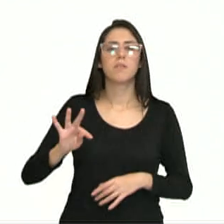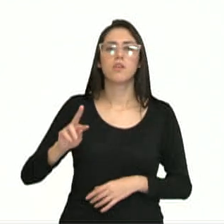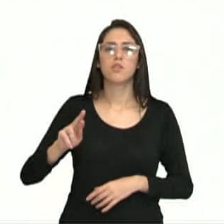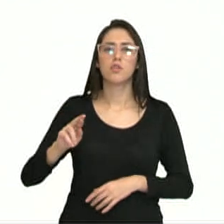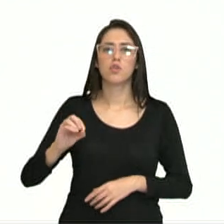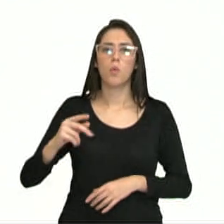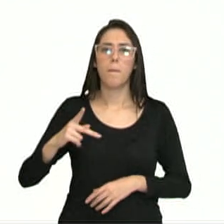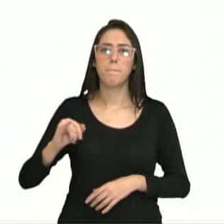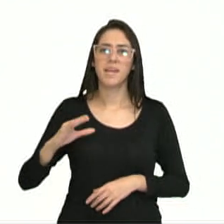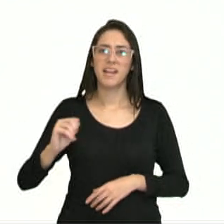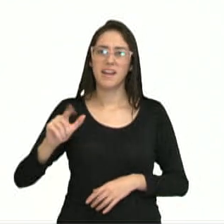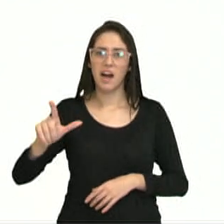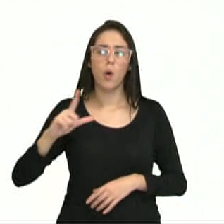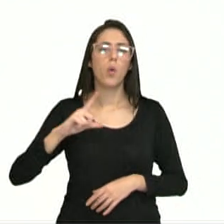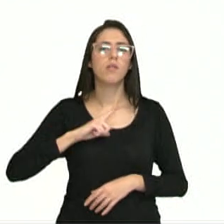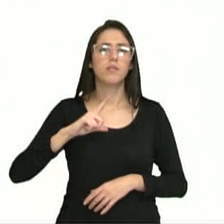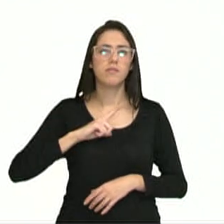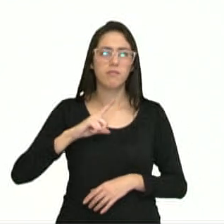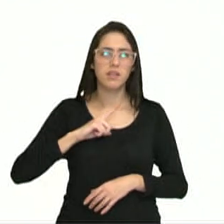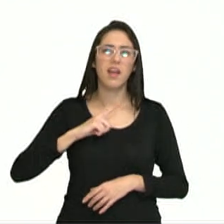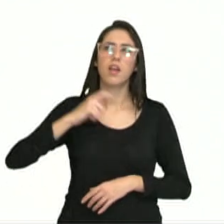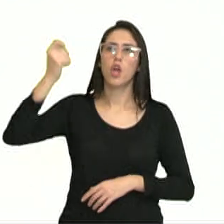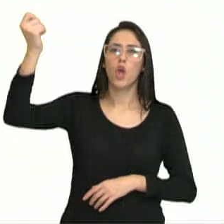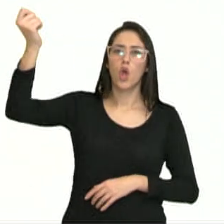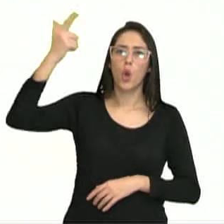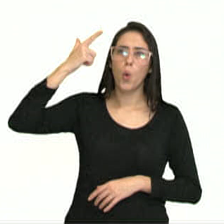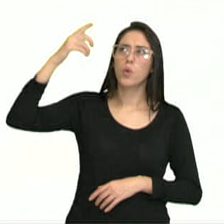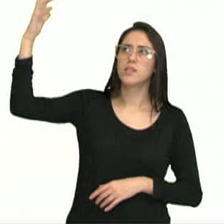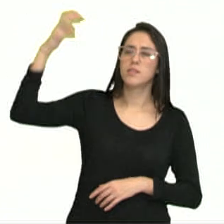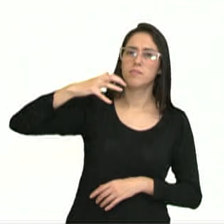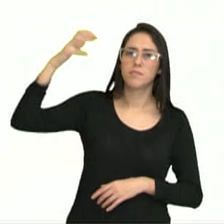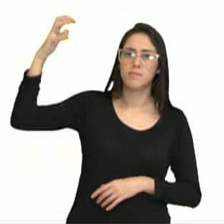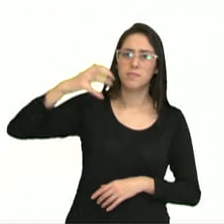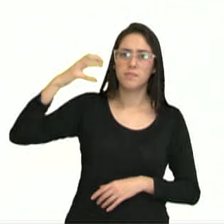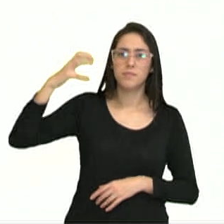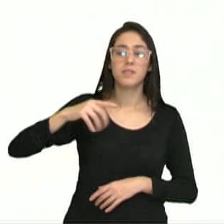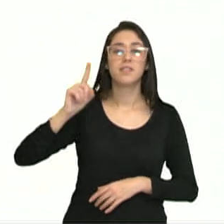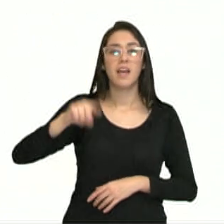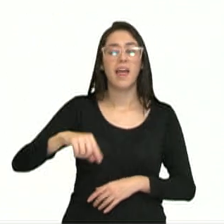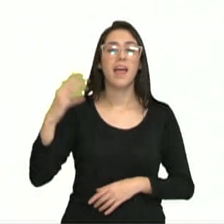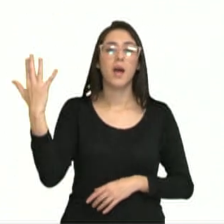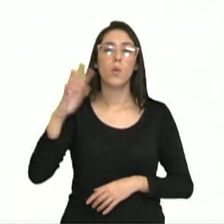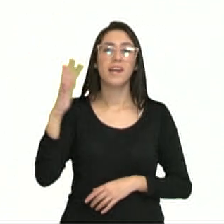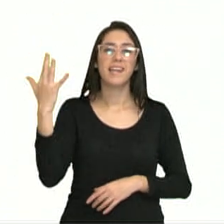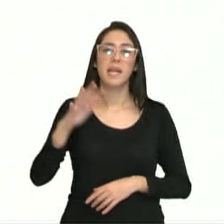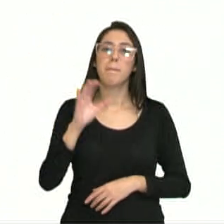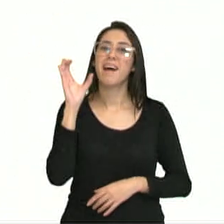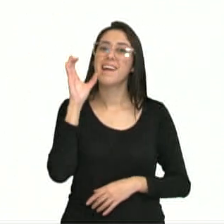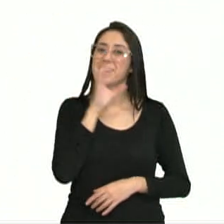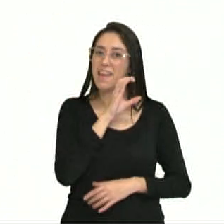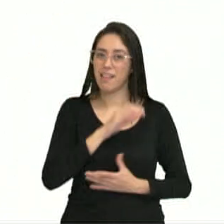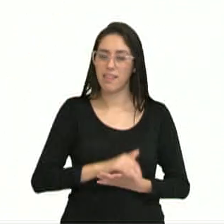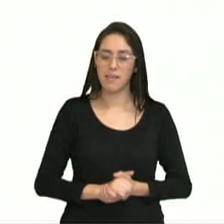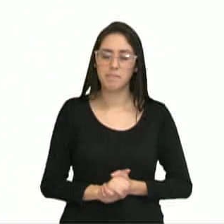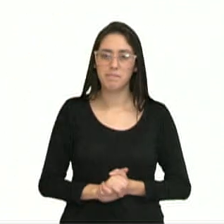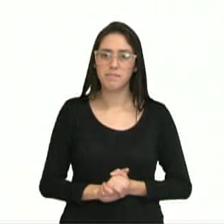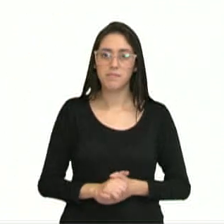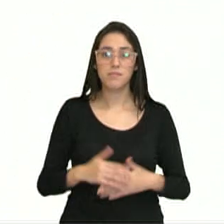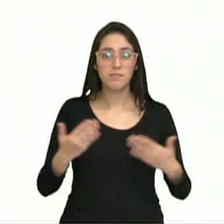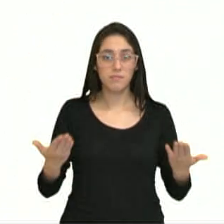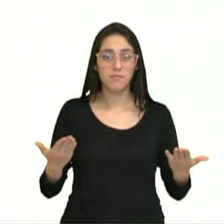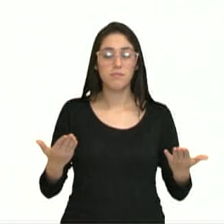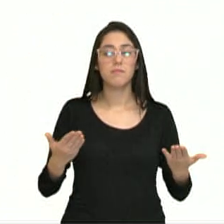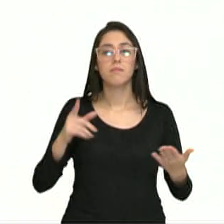tropicais recebem grande quantidade de luz solar e possuem um clima bastante quente. Então, é de um lugar